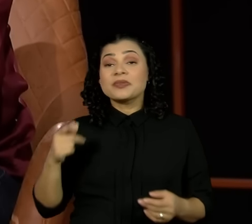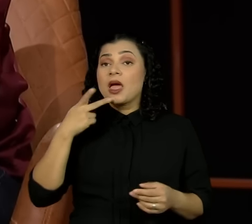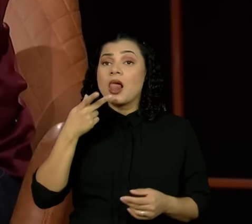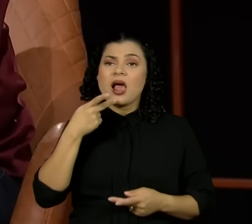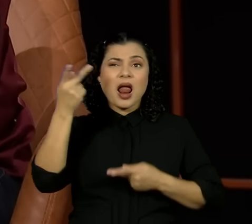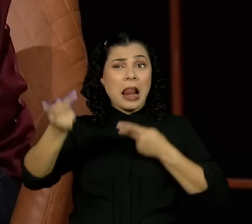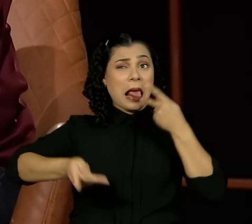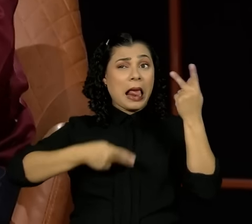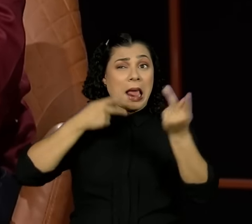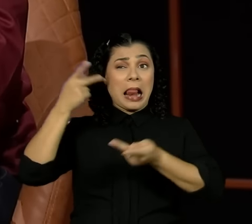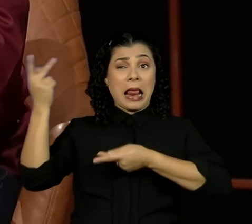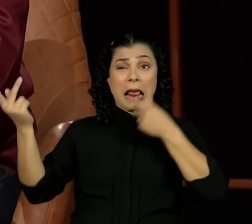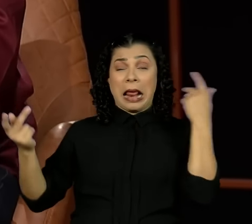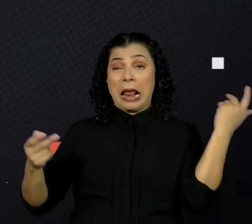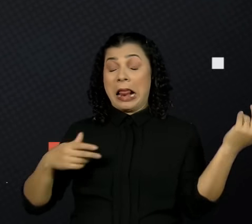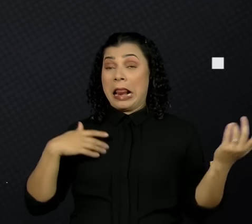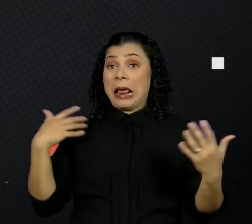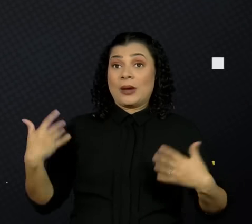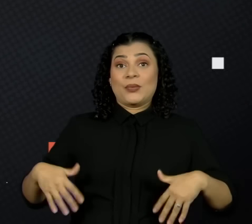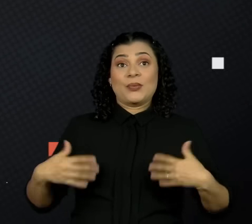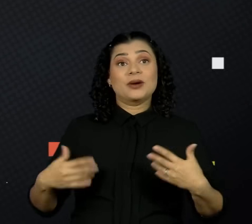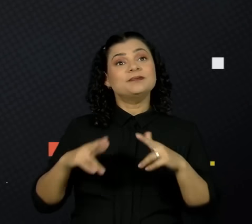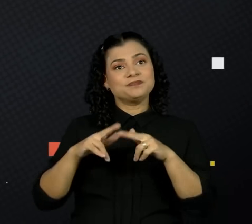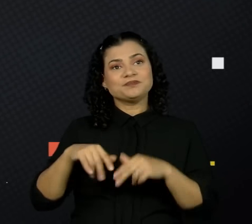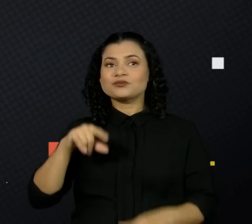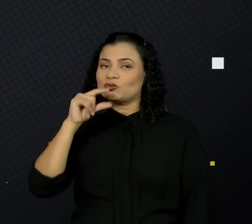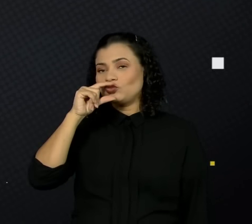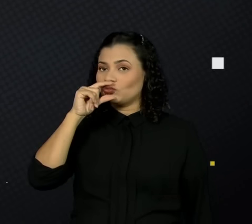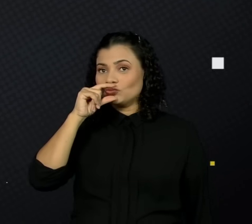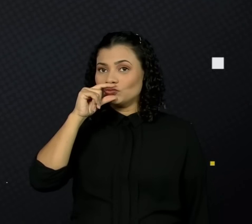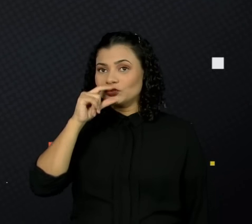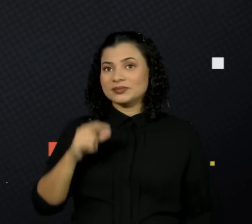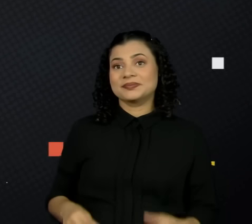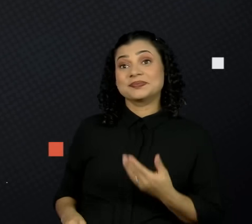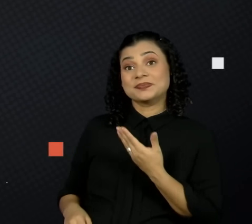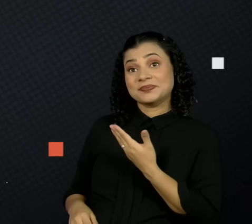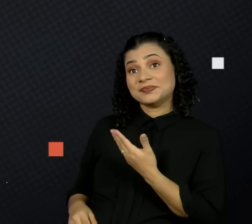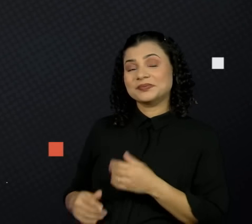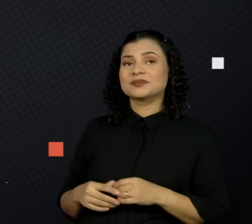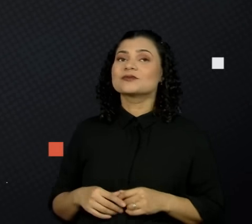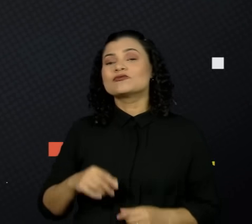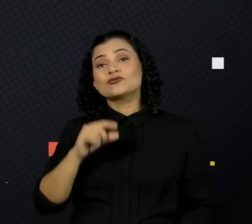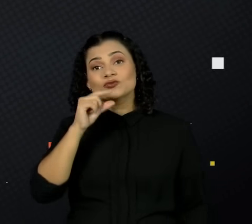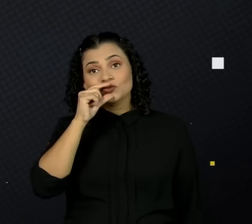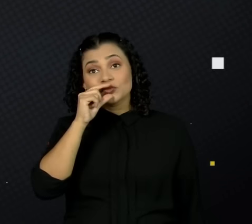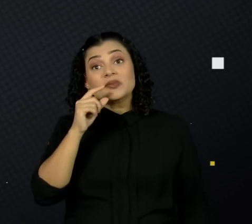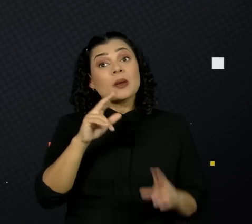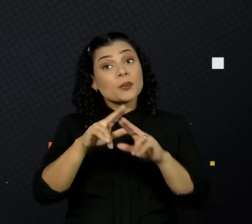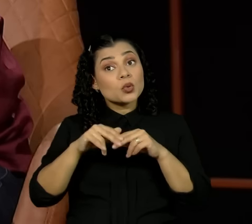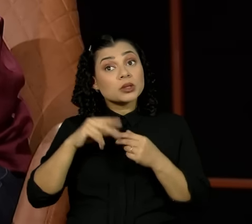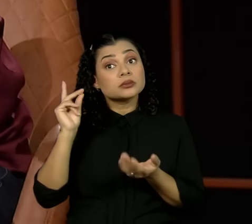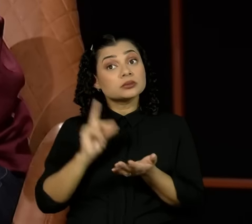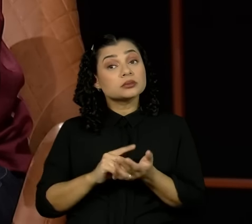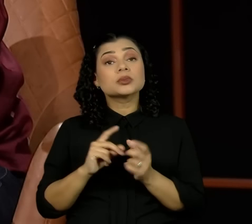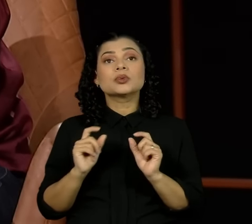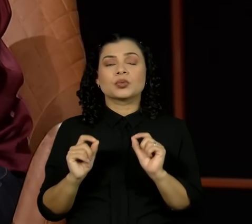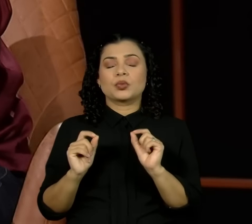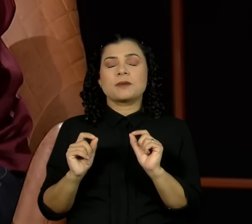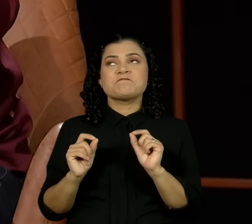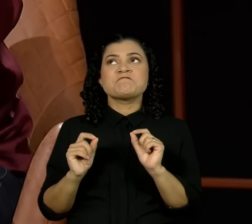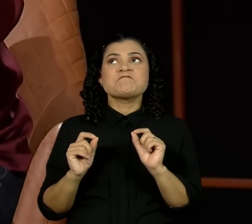pensa, tá? E aí que você vê ela... Se essa é a ideia, ela devia